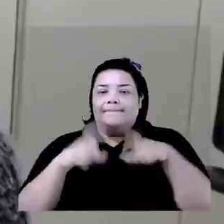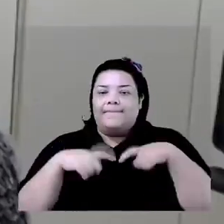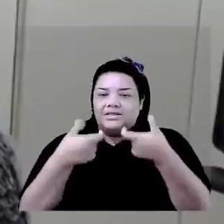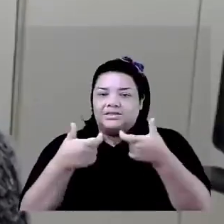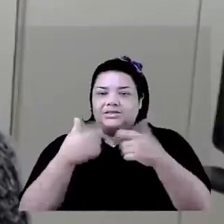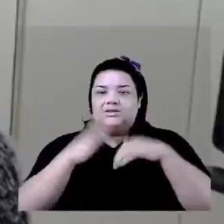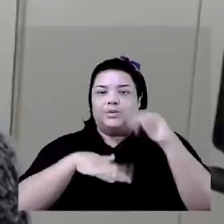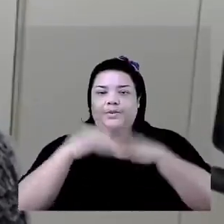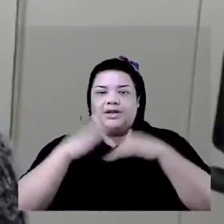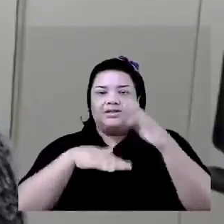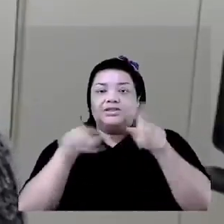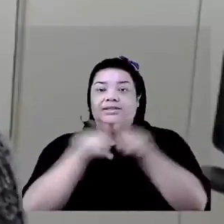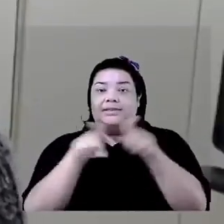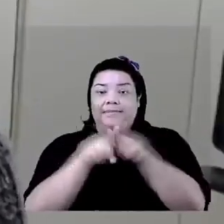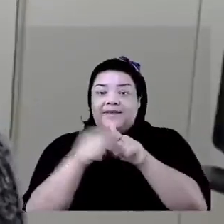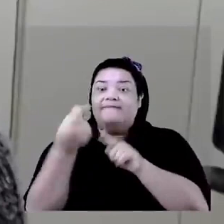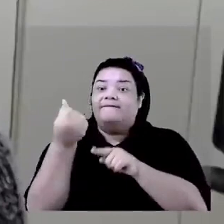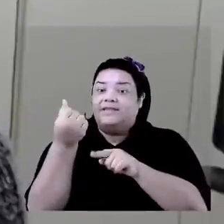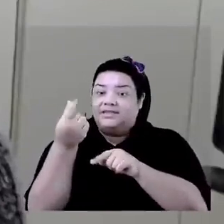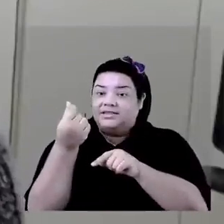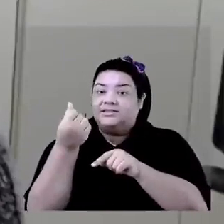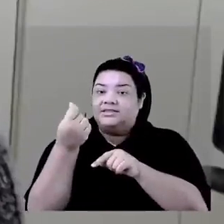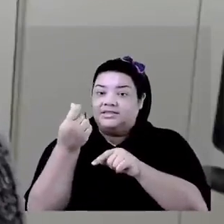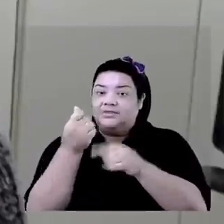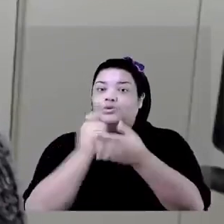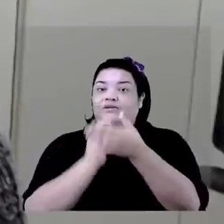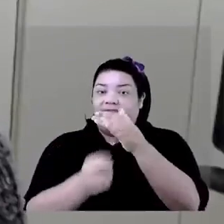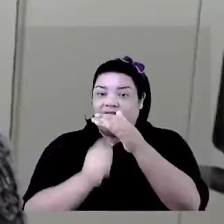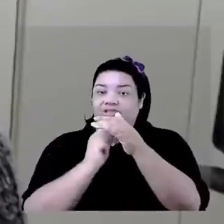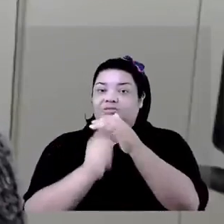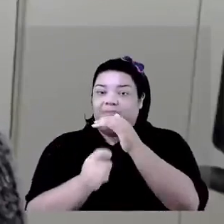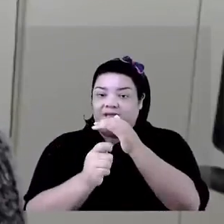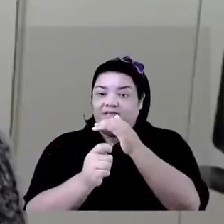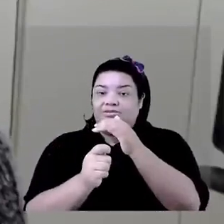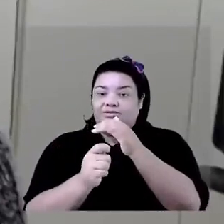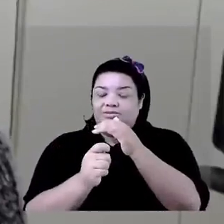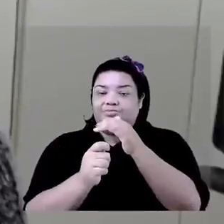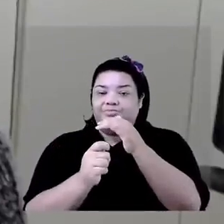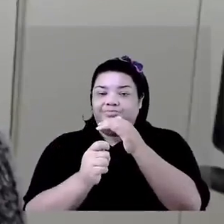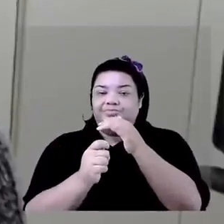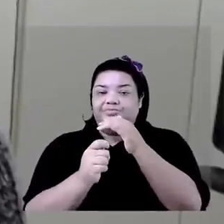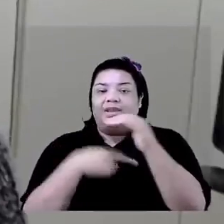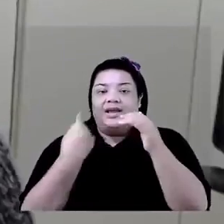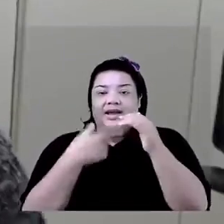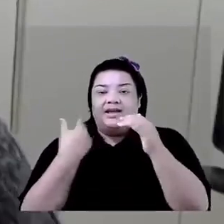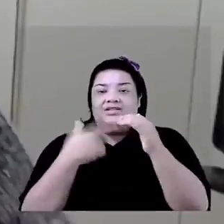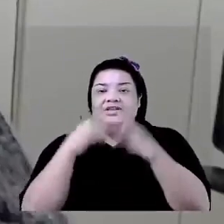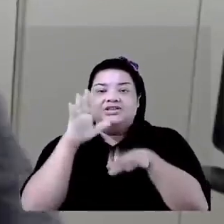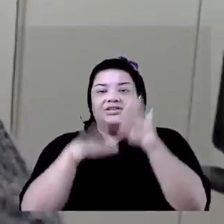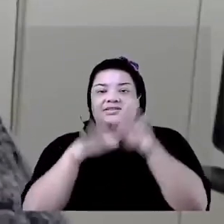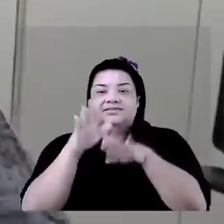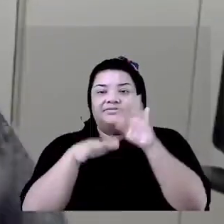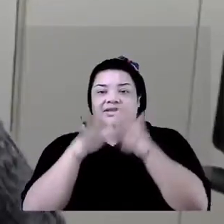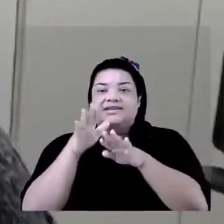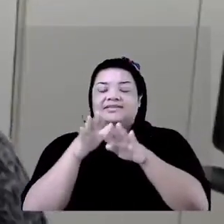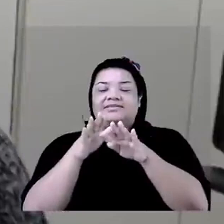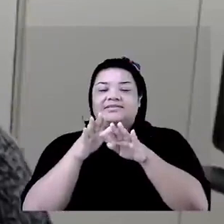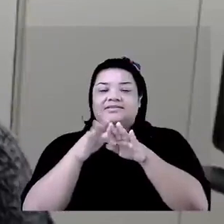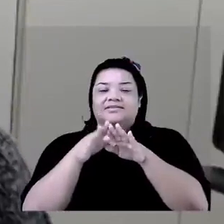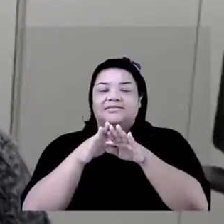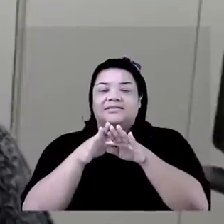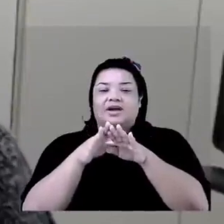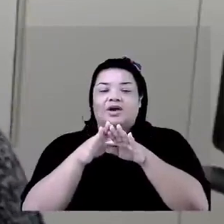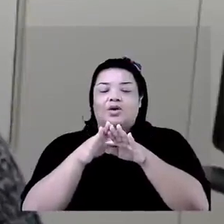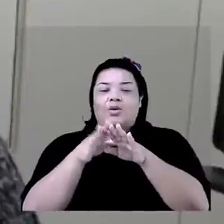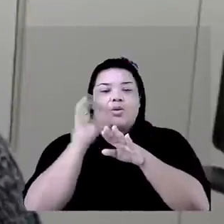e investimentos financeiros. E às vezes a gente ouve muitos entes